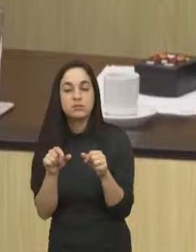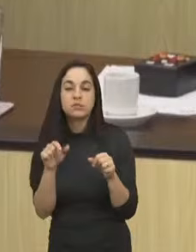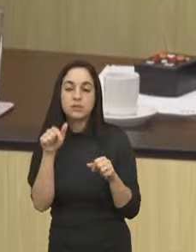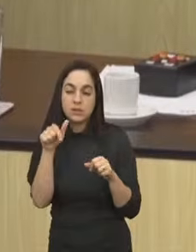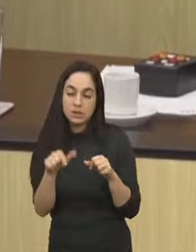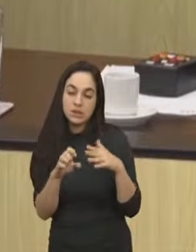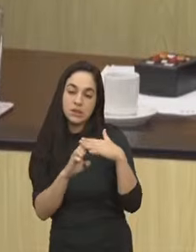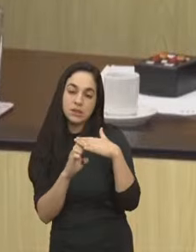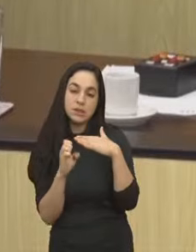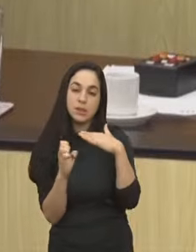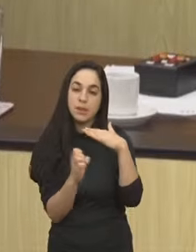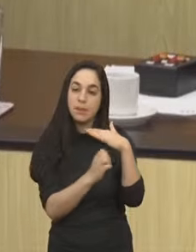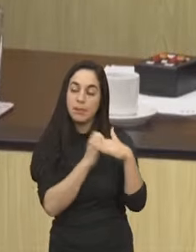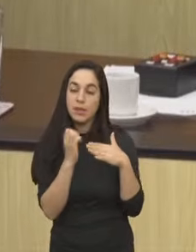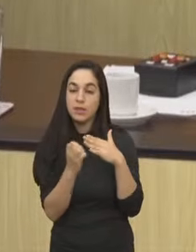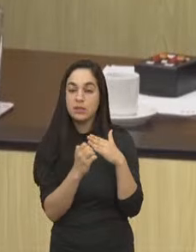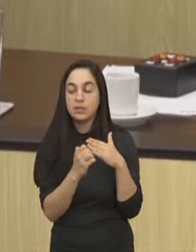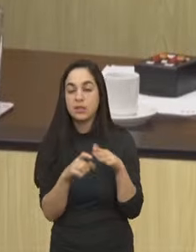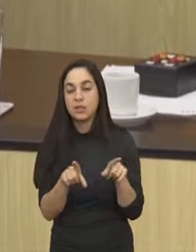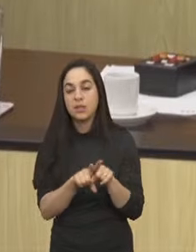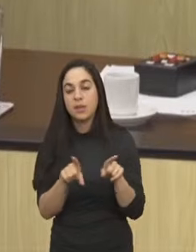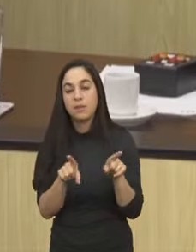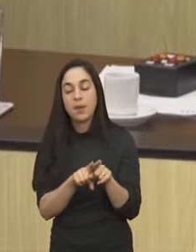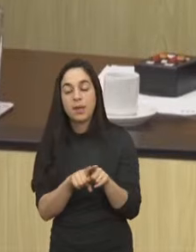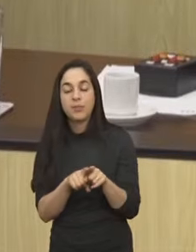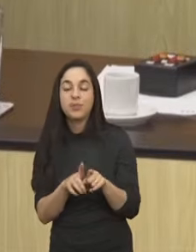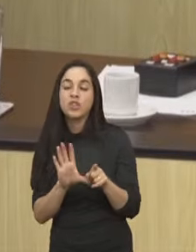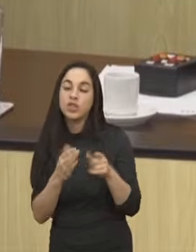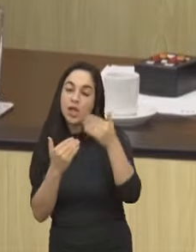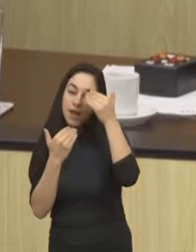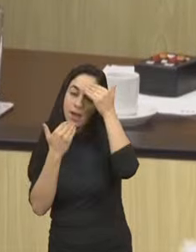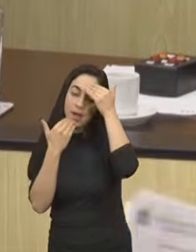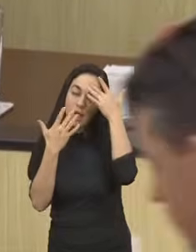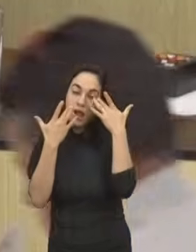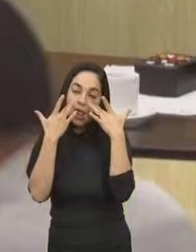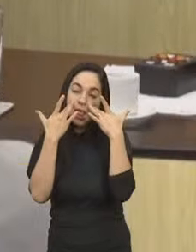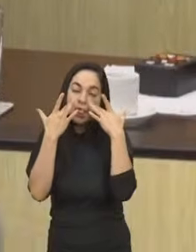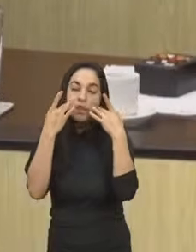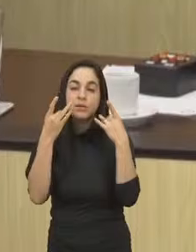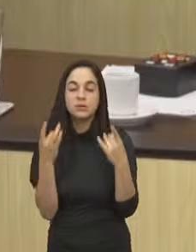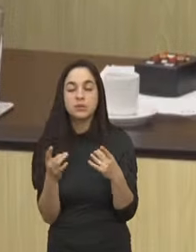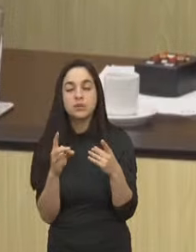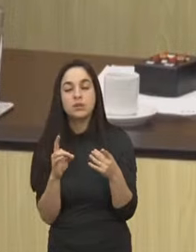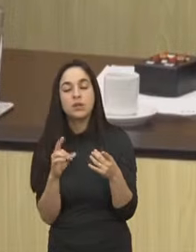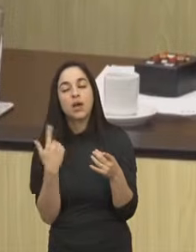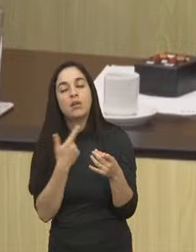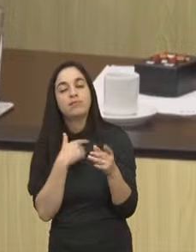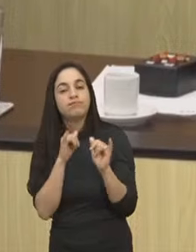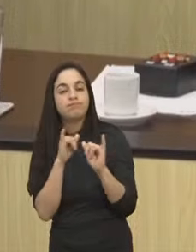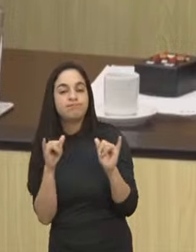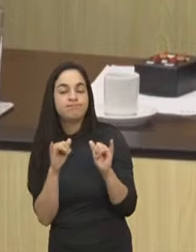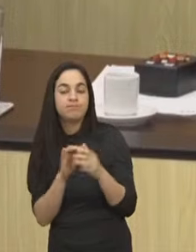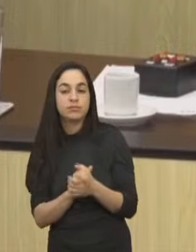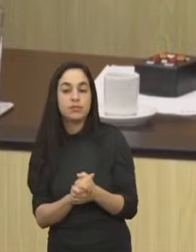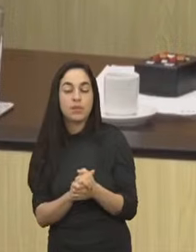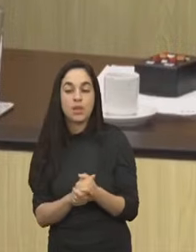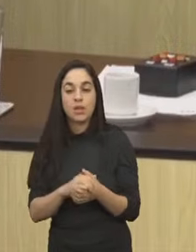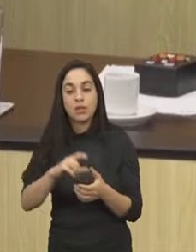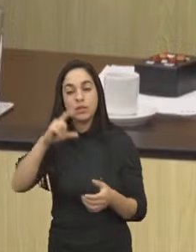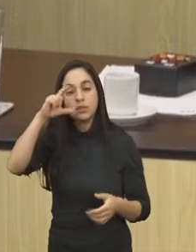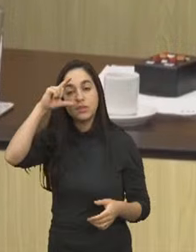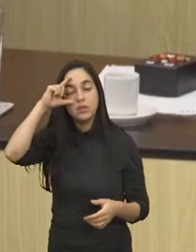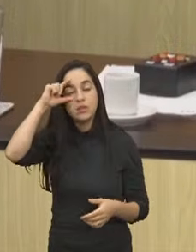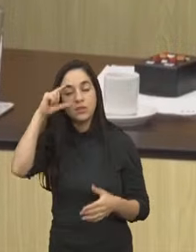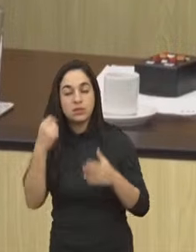dessa empresa e, antecipando agradecimento pela atenção dispensada, subscrevemos. Autoria, vereador Jean